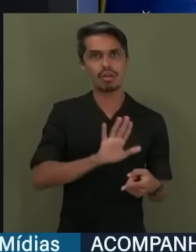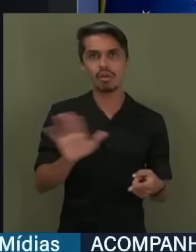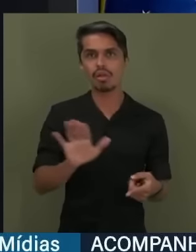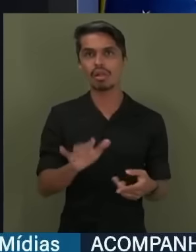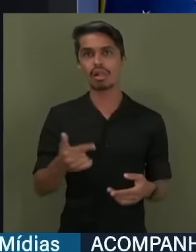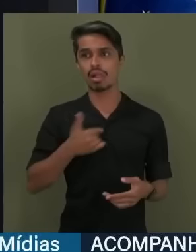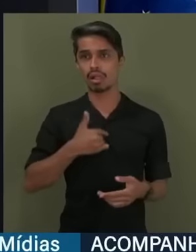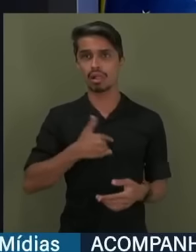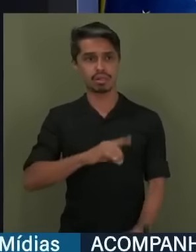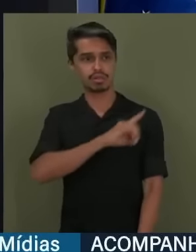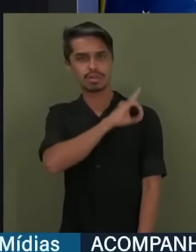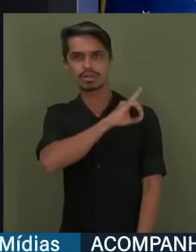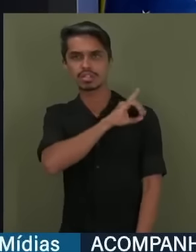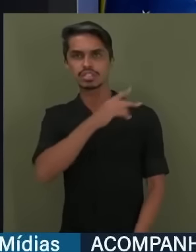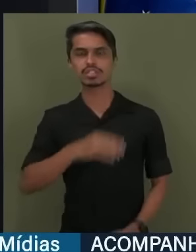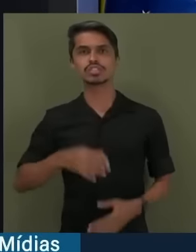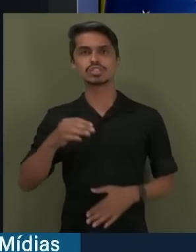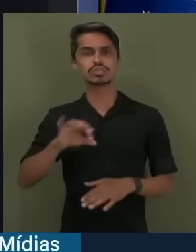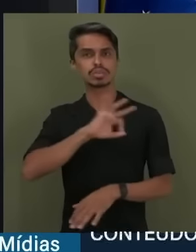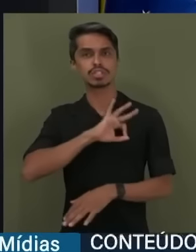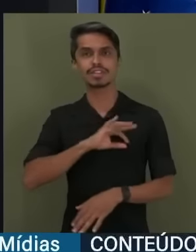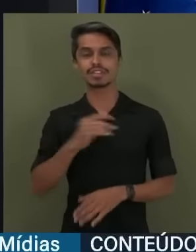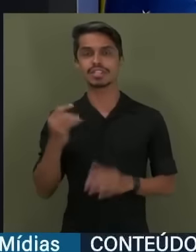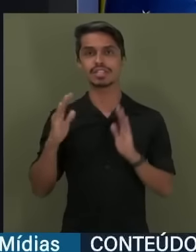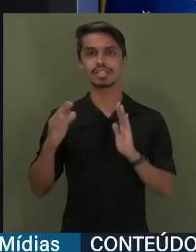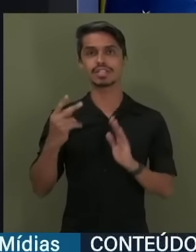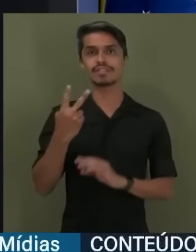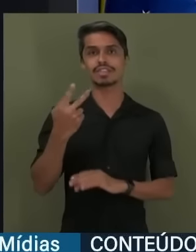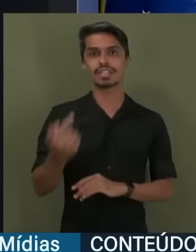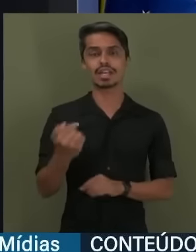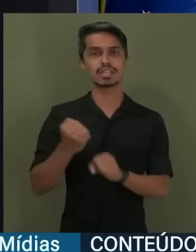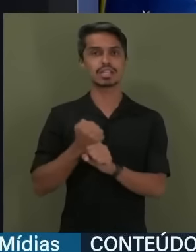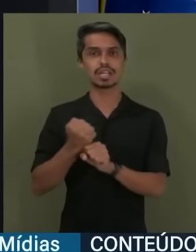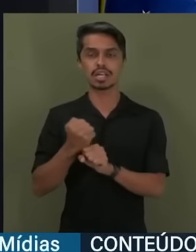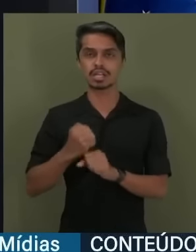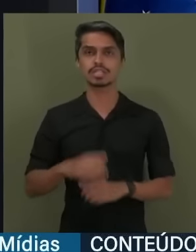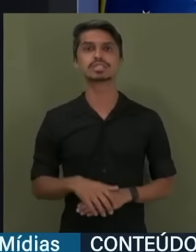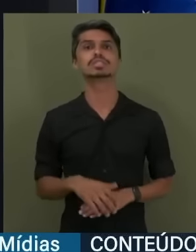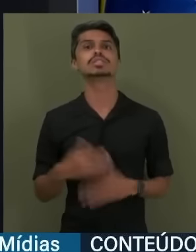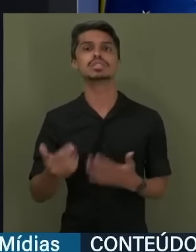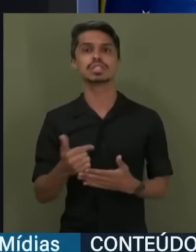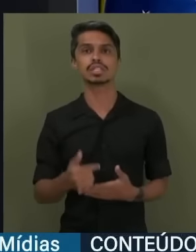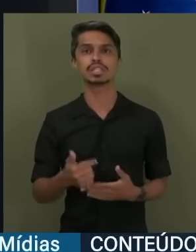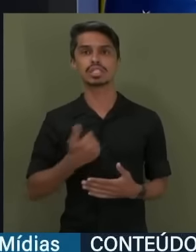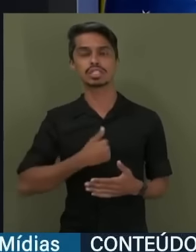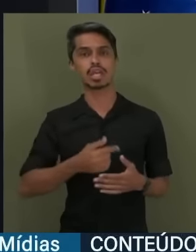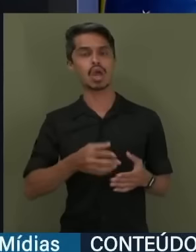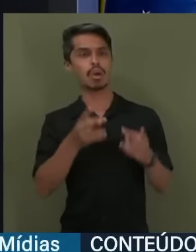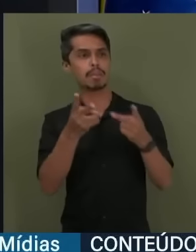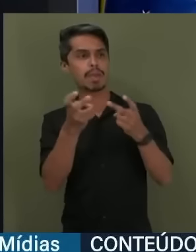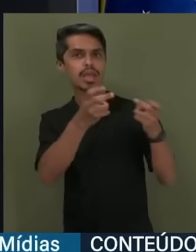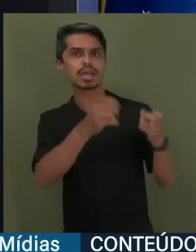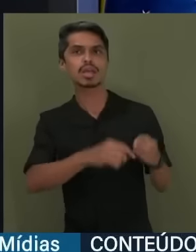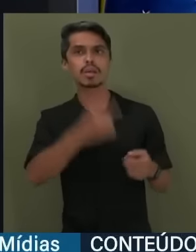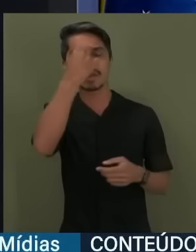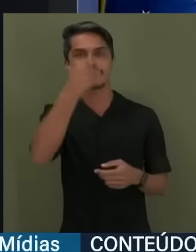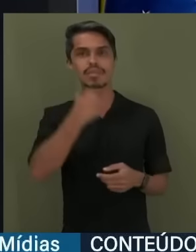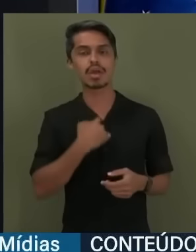fui delegado de polícia por 27 anos. Traço o perfil socioeconômico da população carcerária. Pobres, pretos